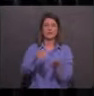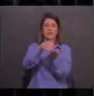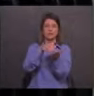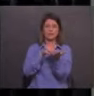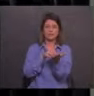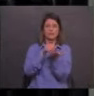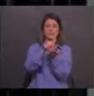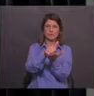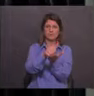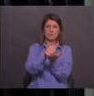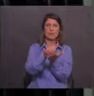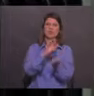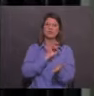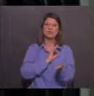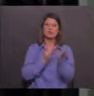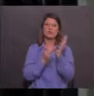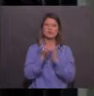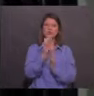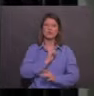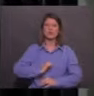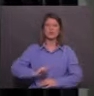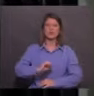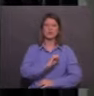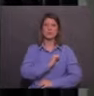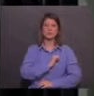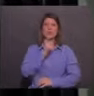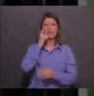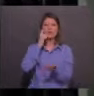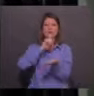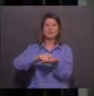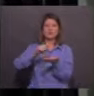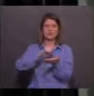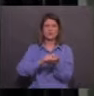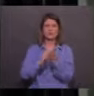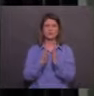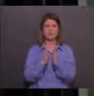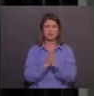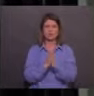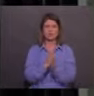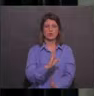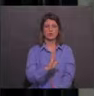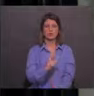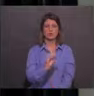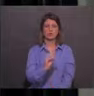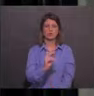Evangelho de Nosso Senhor Jesus Cristo, segundo São